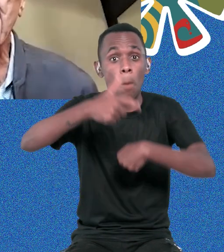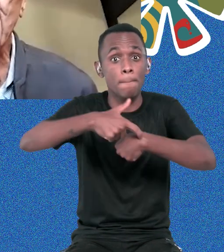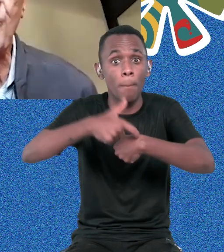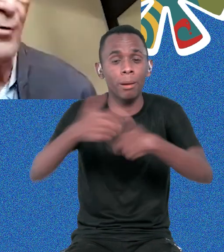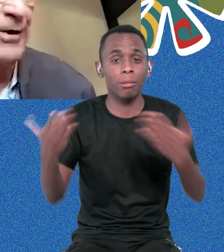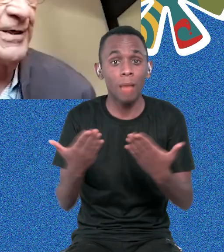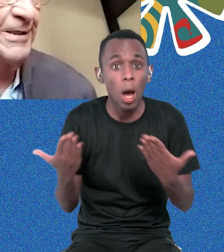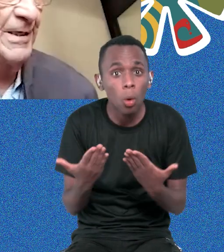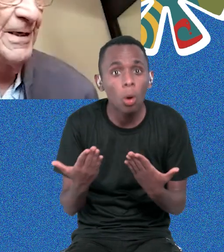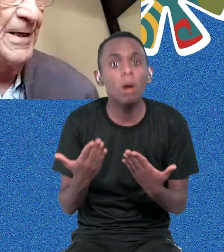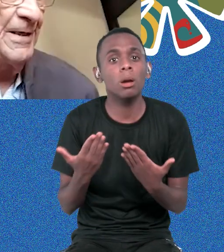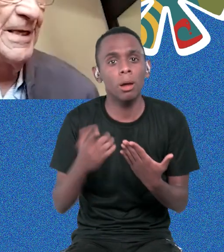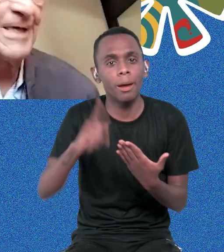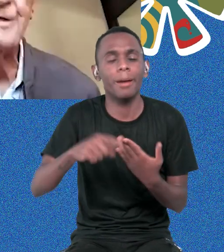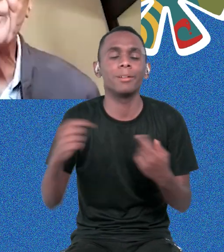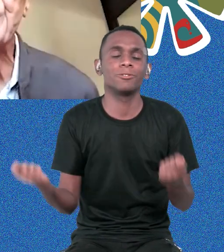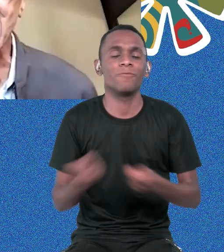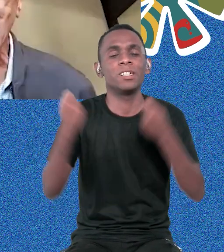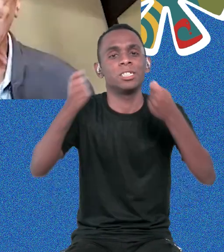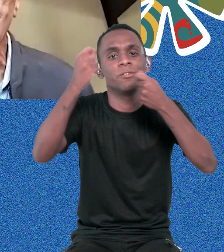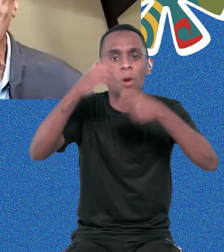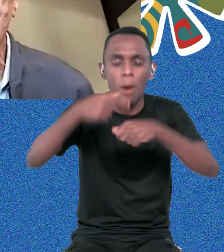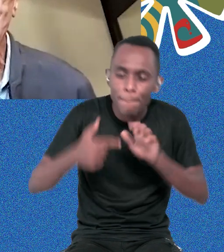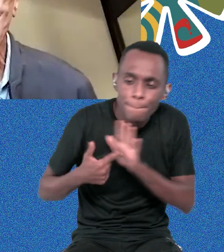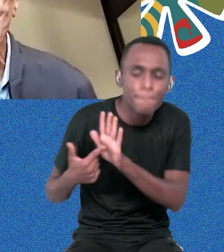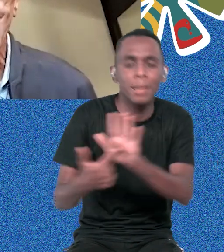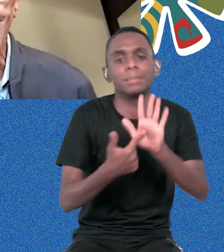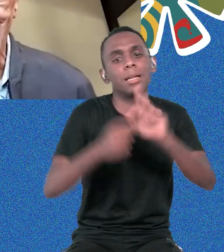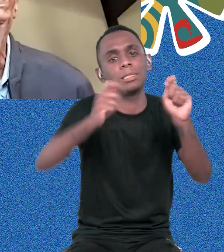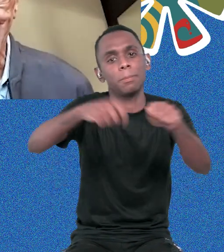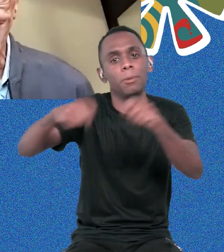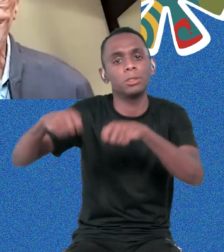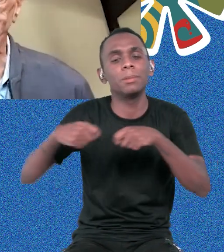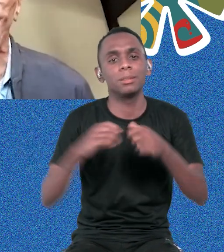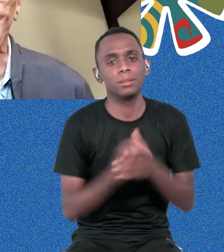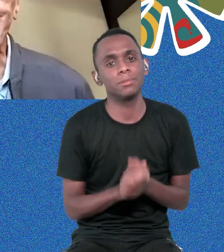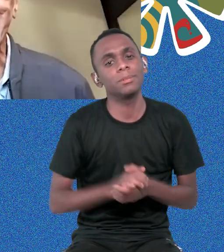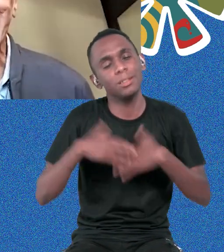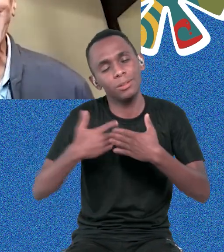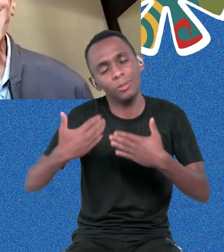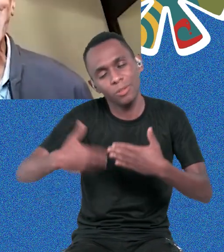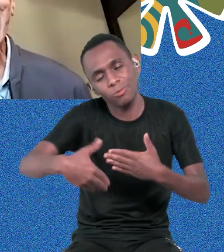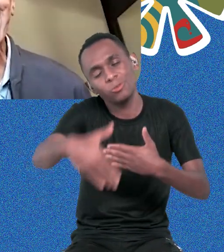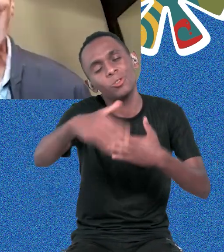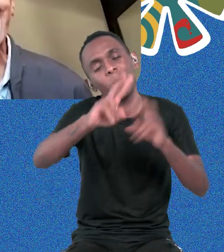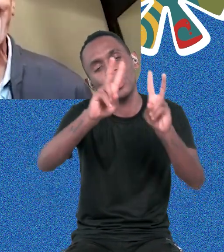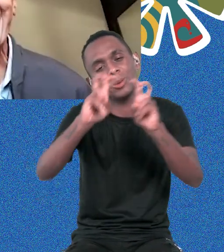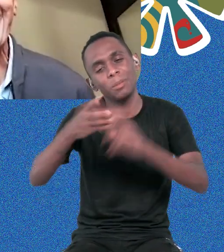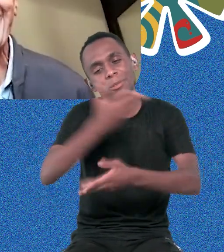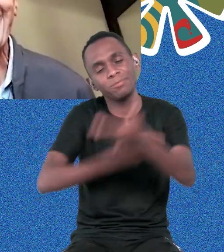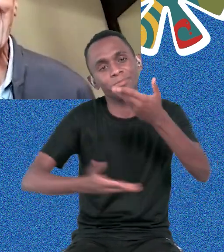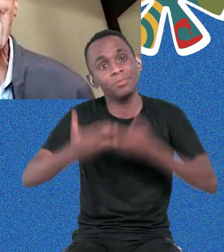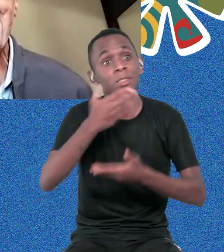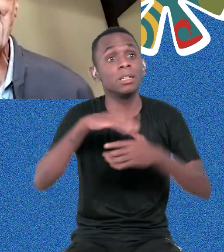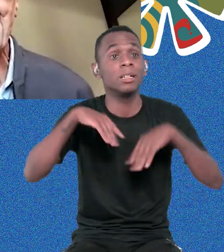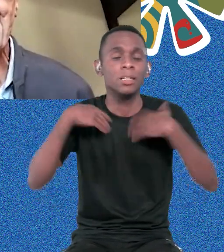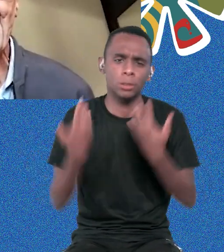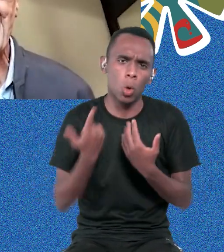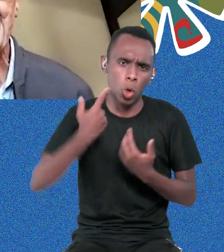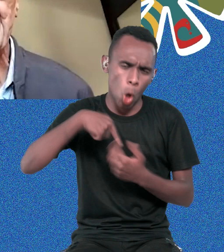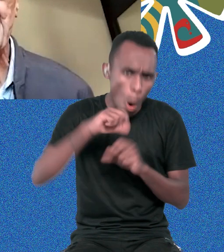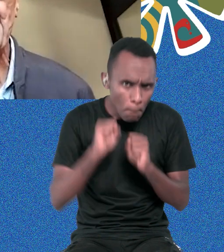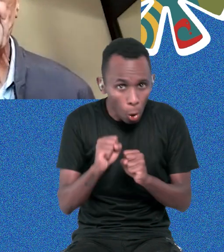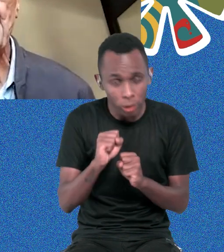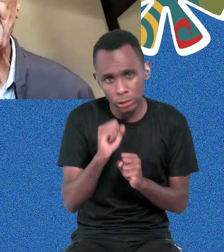em um momento como este, deste festival. É por aí que vamos nos Então, adiar. a gente pode